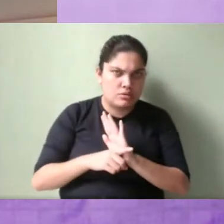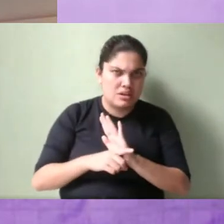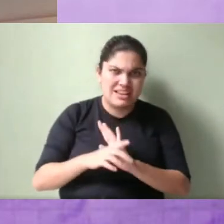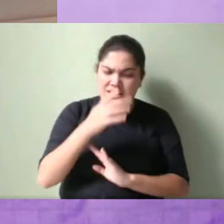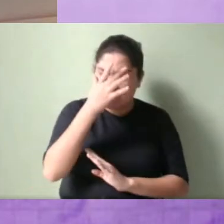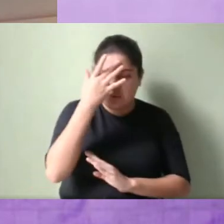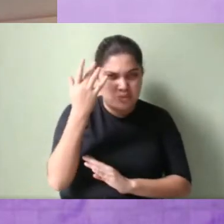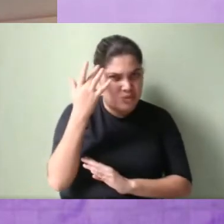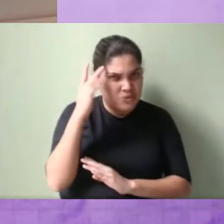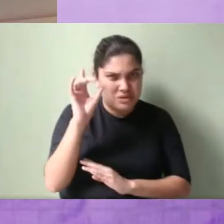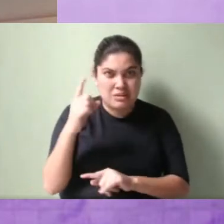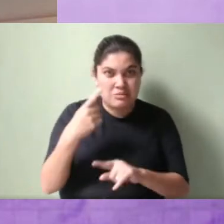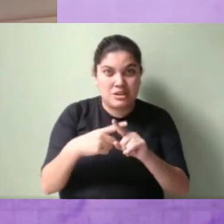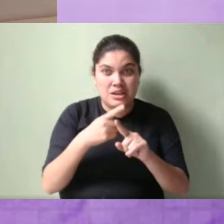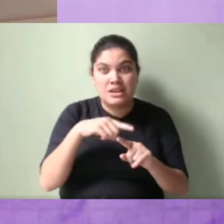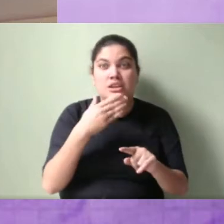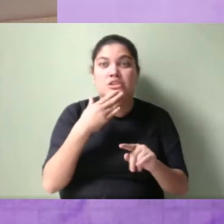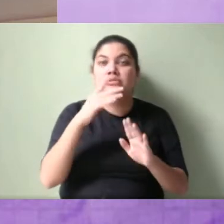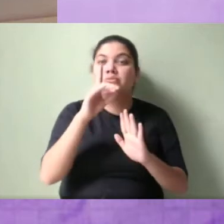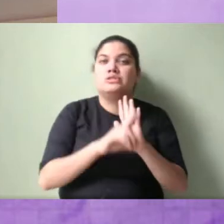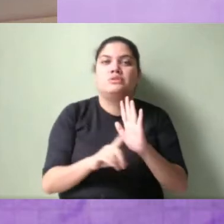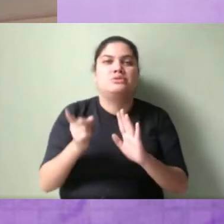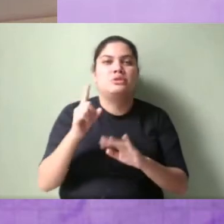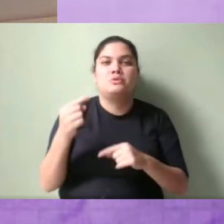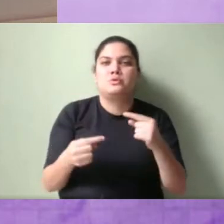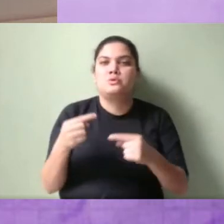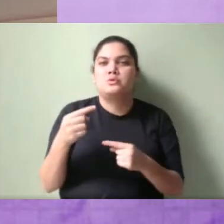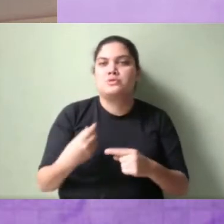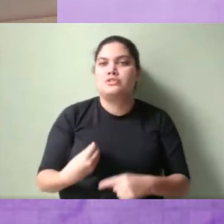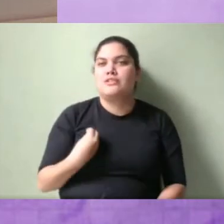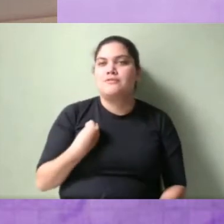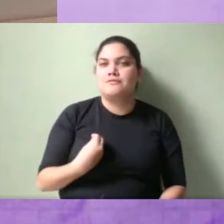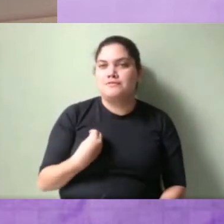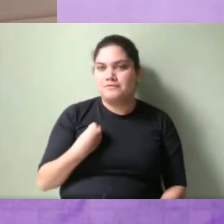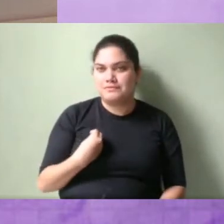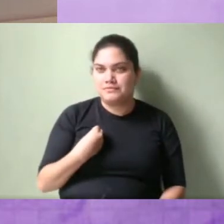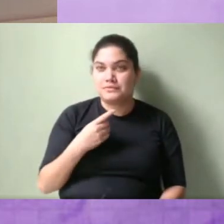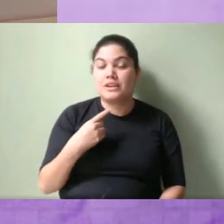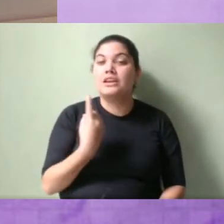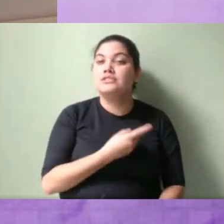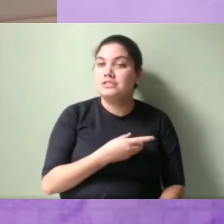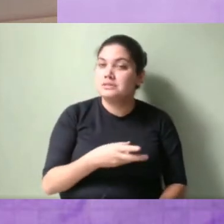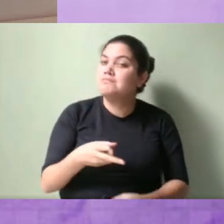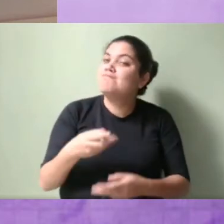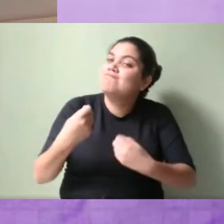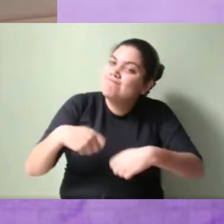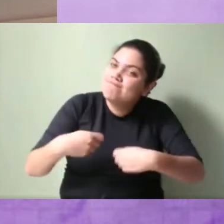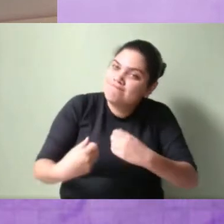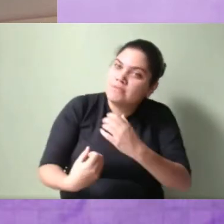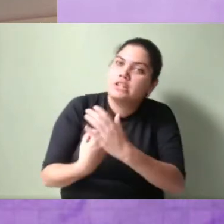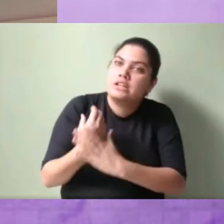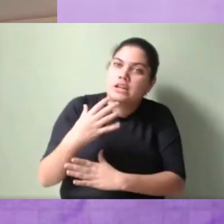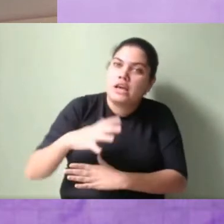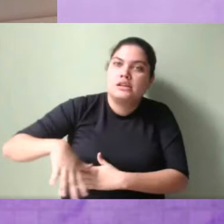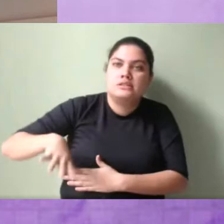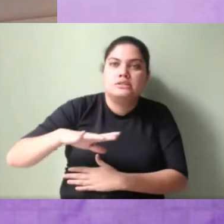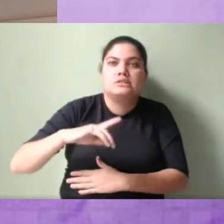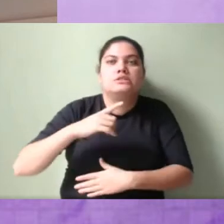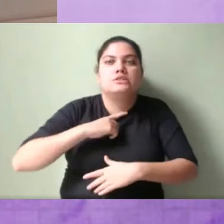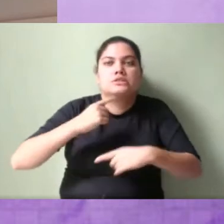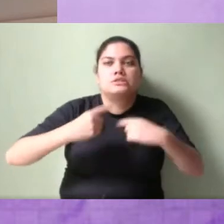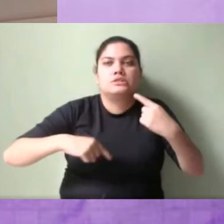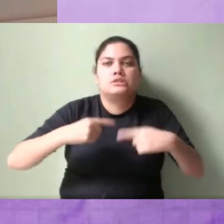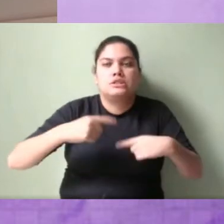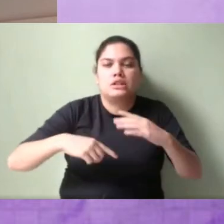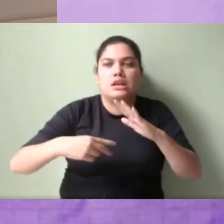quiser, eu tenho o direito de me retirar, eu tenho o direito de denunciar, e as pessoas não sabem, porque infelizmente esse tipo de direito a